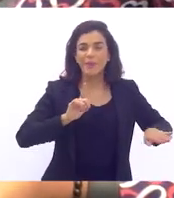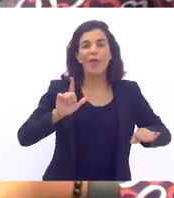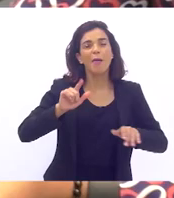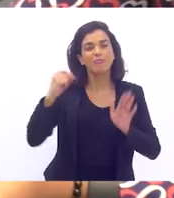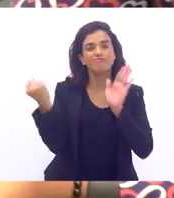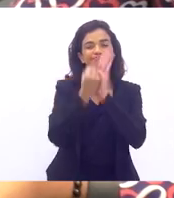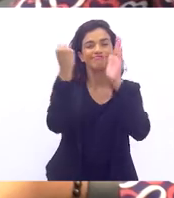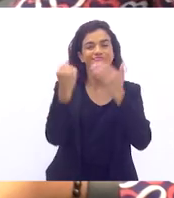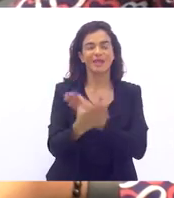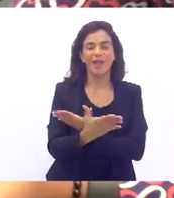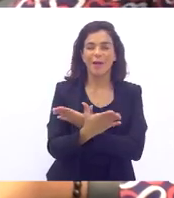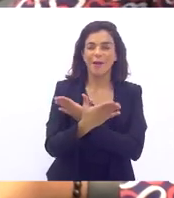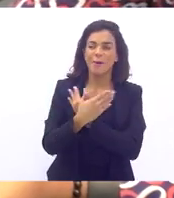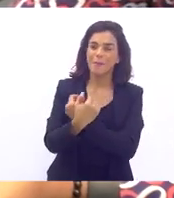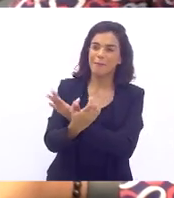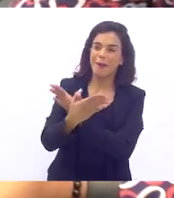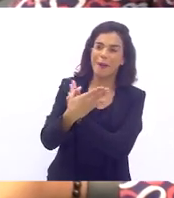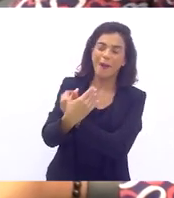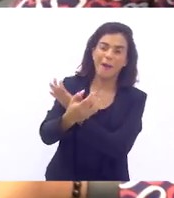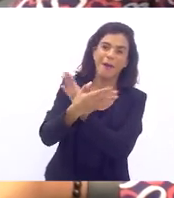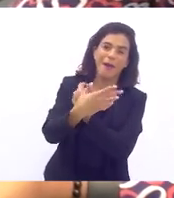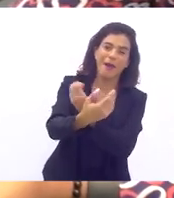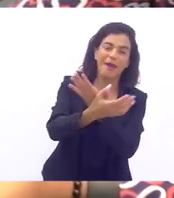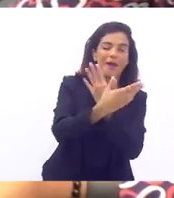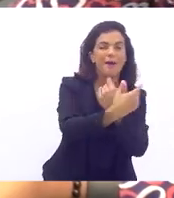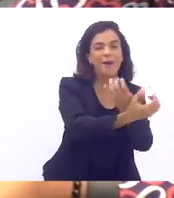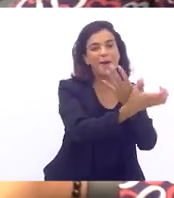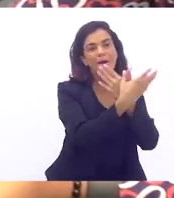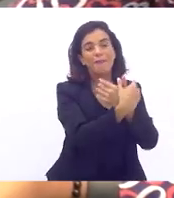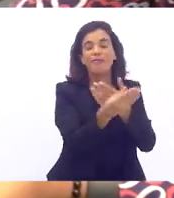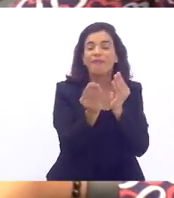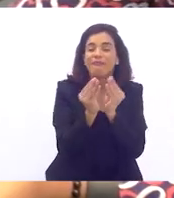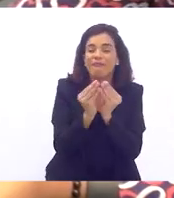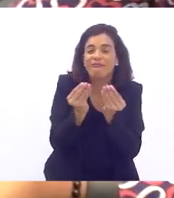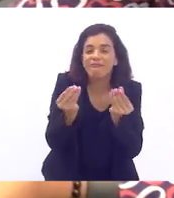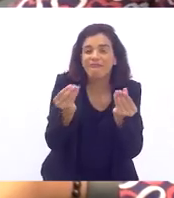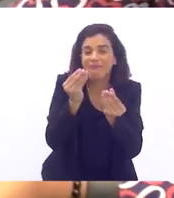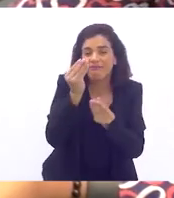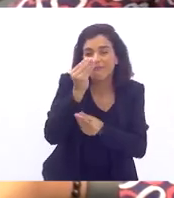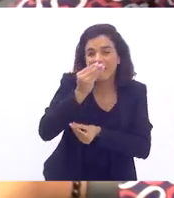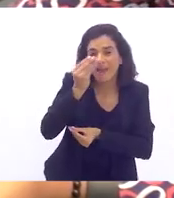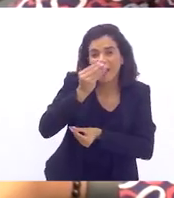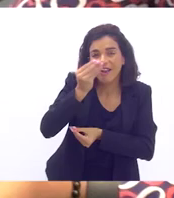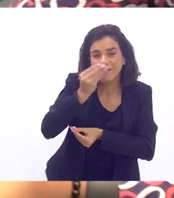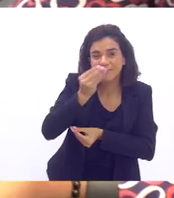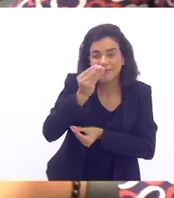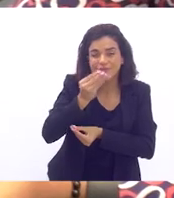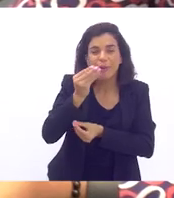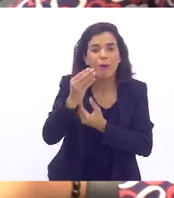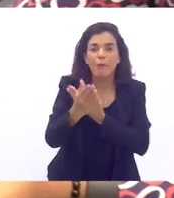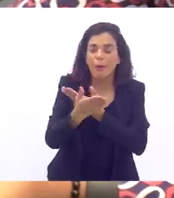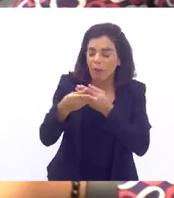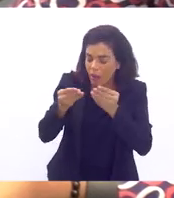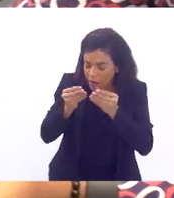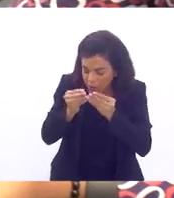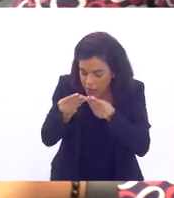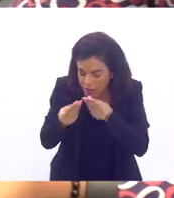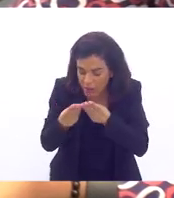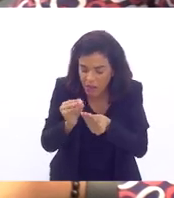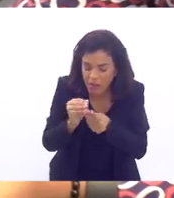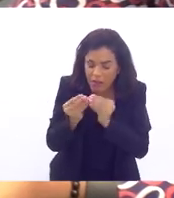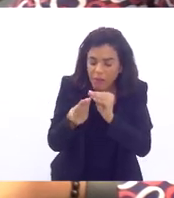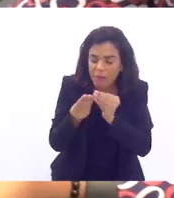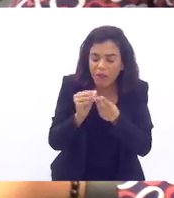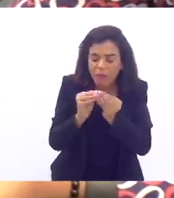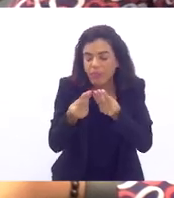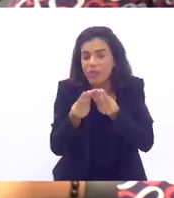borboleta a borboleta porque a borboleta tem uma asa frágil você pegar uma borboleta na mão e fazer